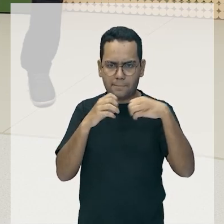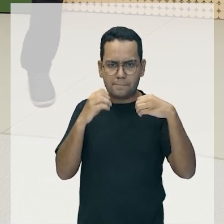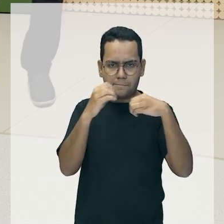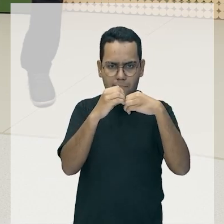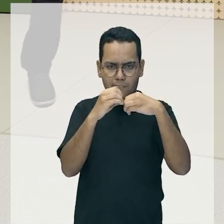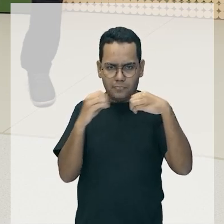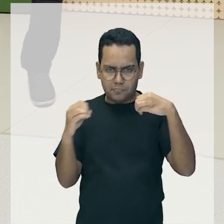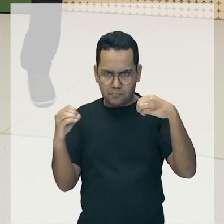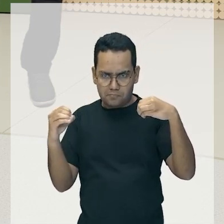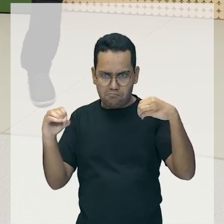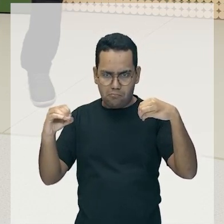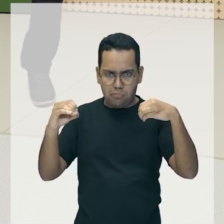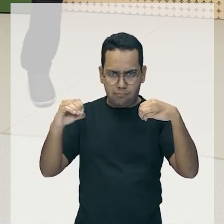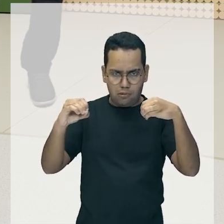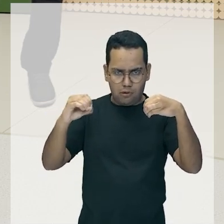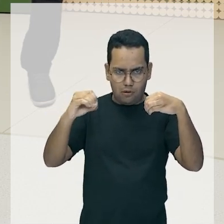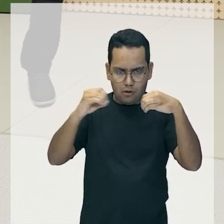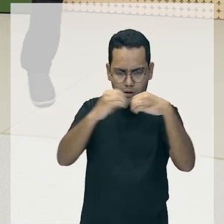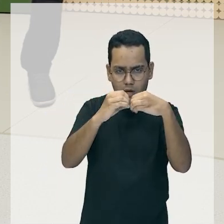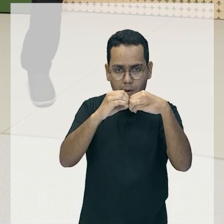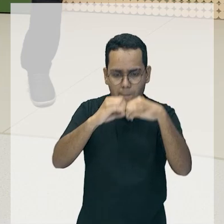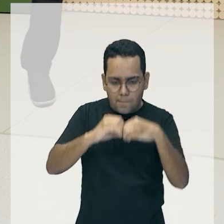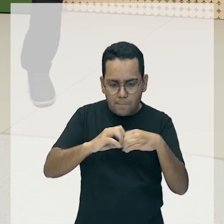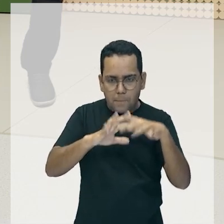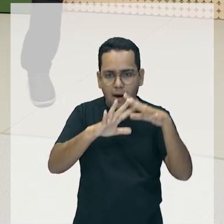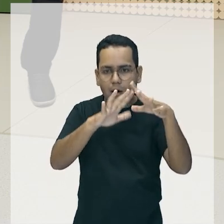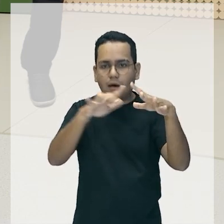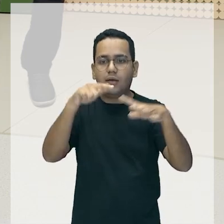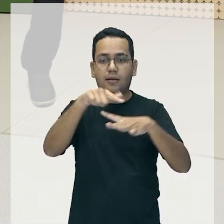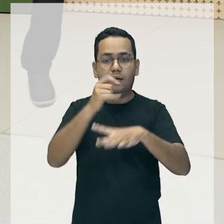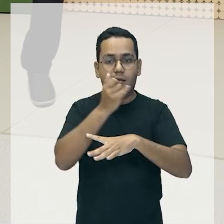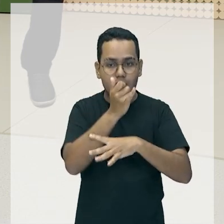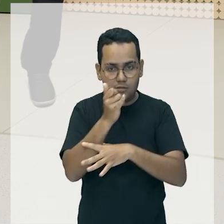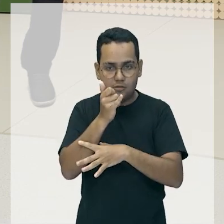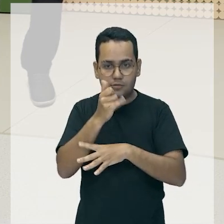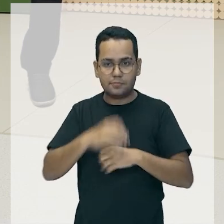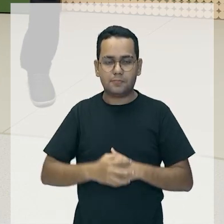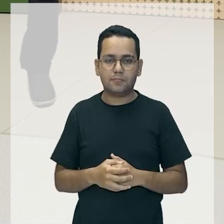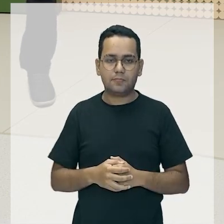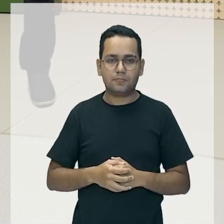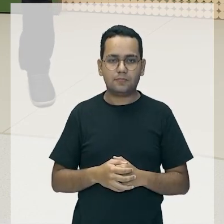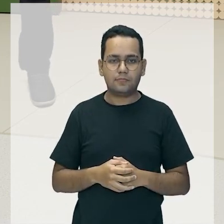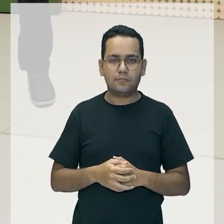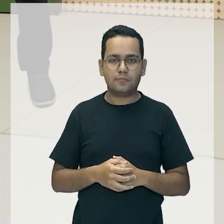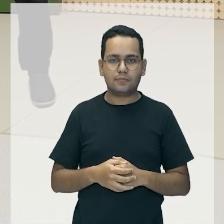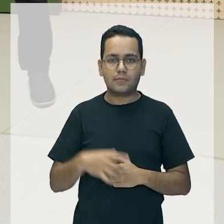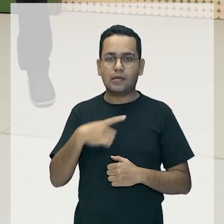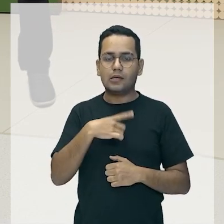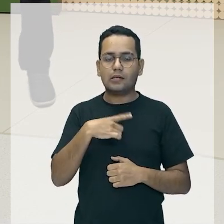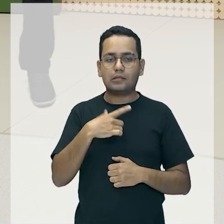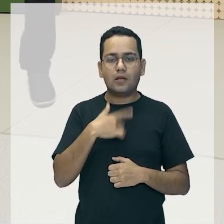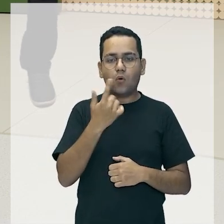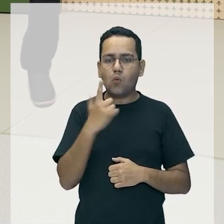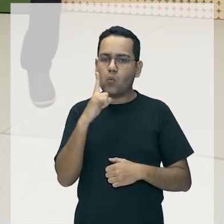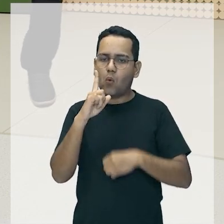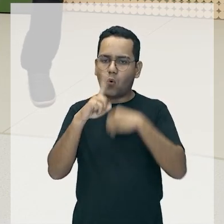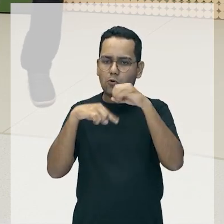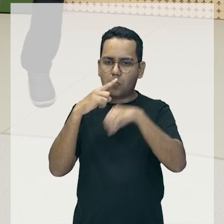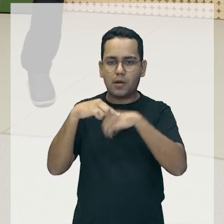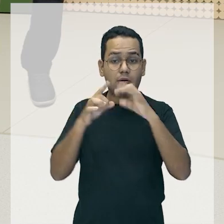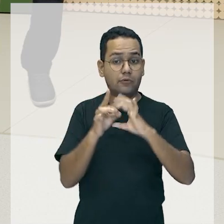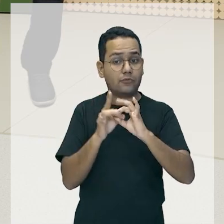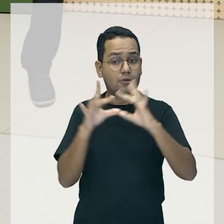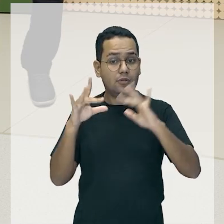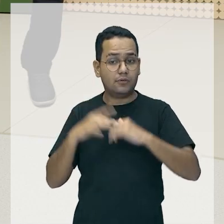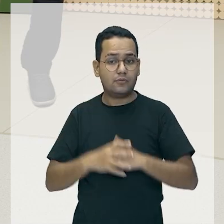colidindo, liberando energia, que é essa explosãozinha, e um elemento aí também foi liberado nesse tipo de fusão, tá?